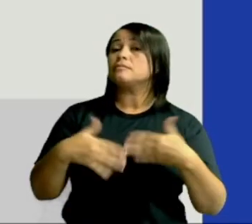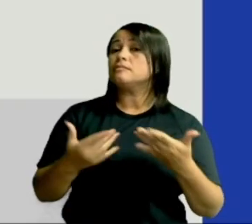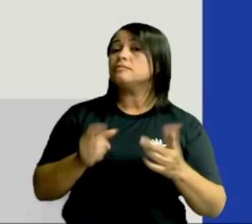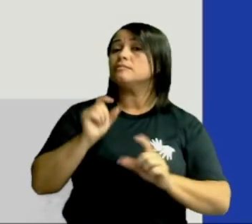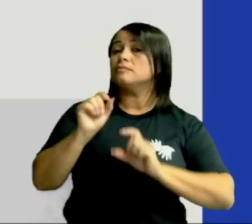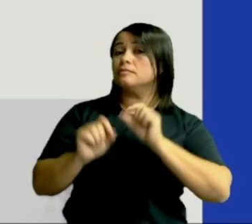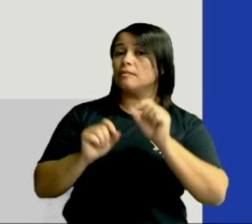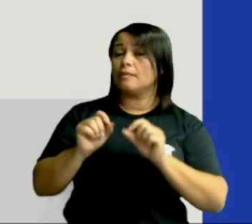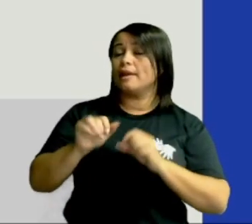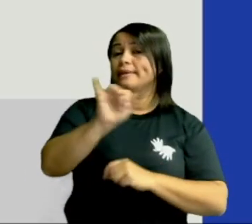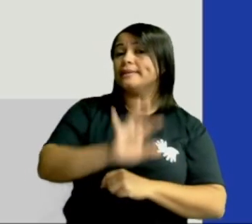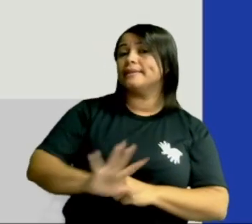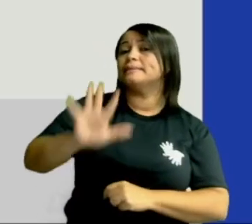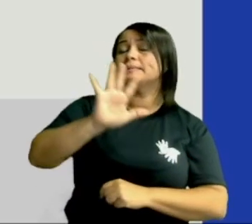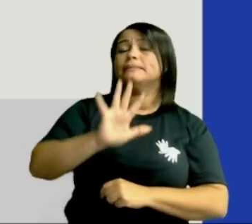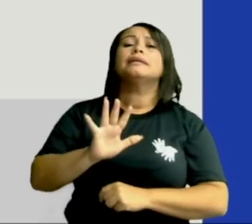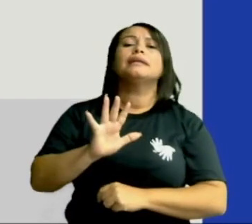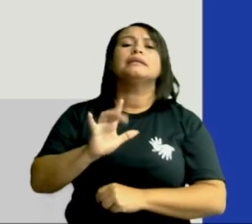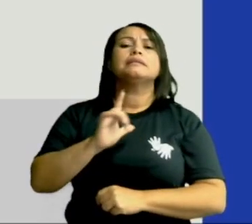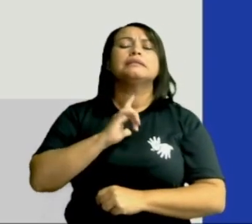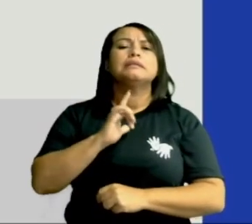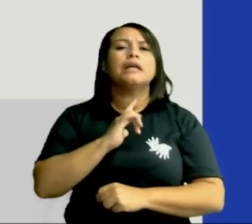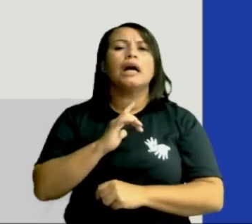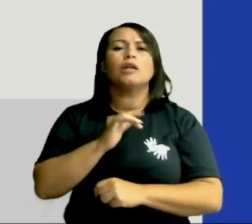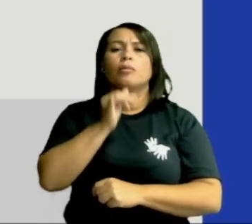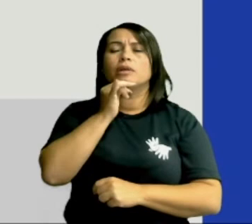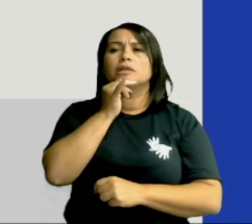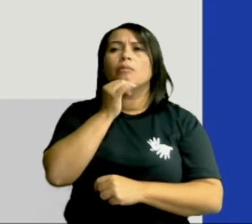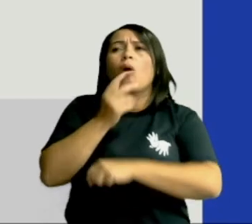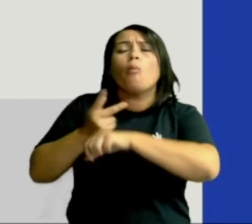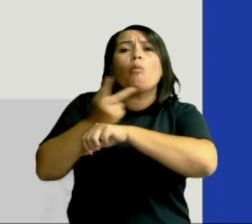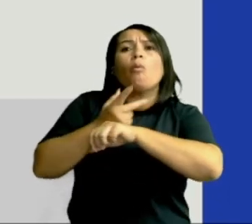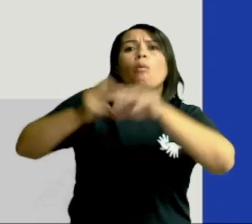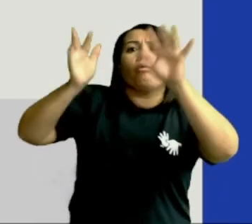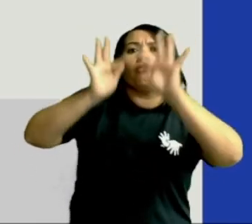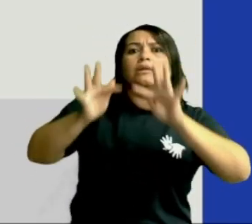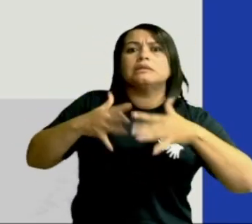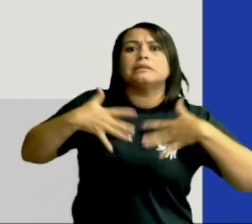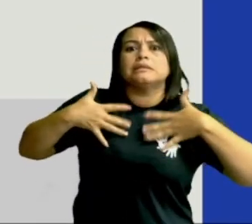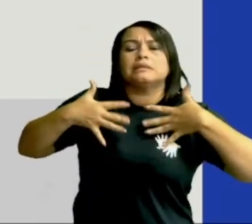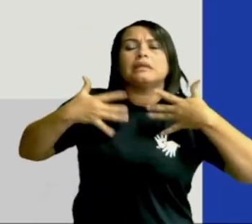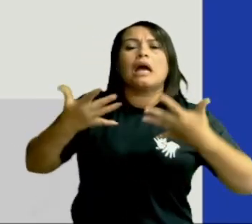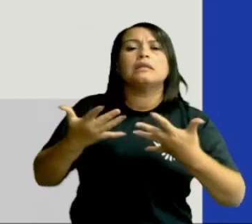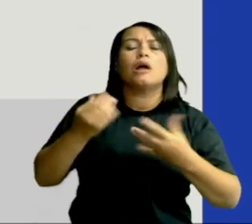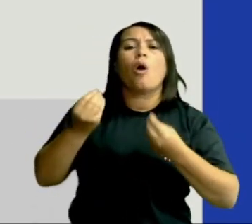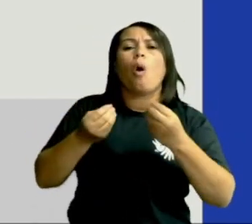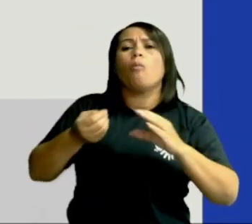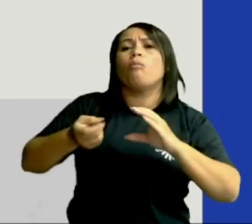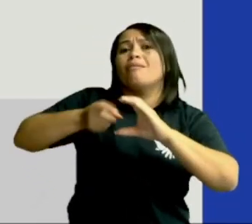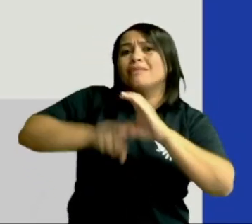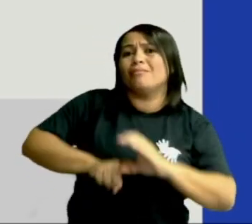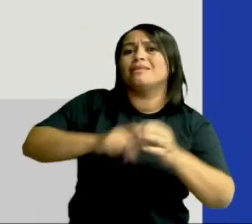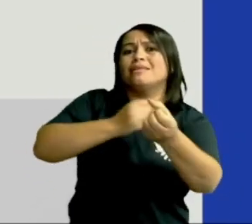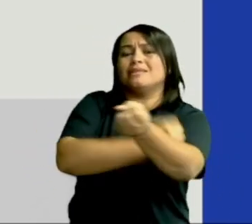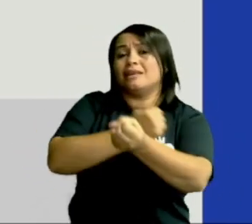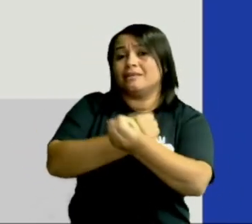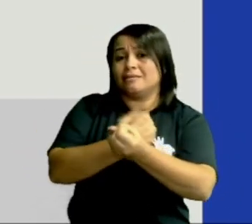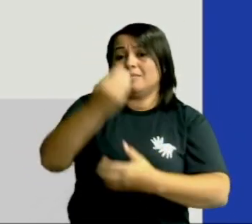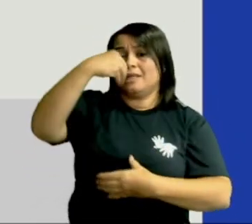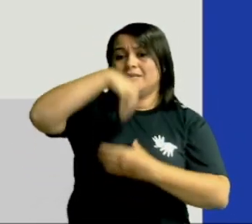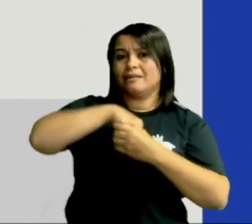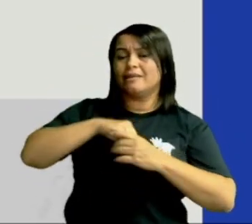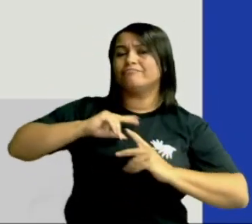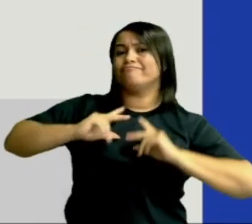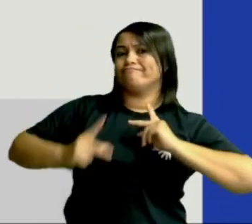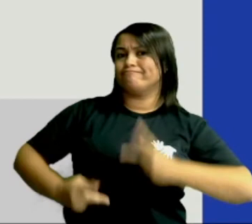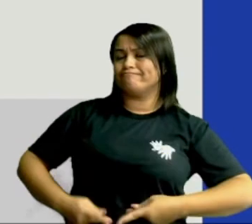Então, nessa busca de felicidade intensa, essa dependência química que acontece no organismo,